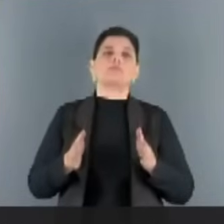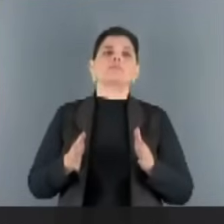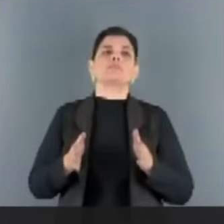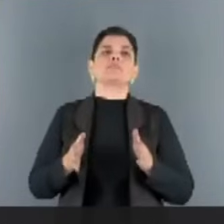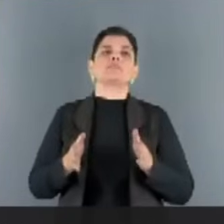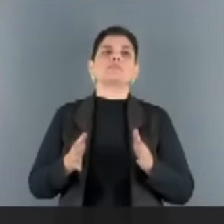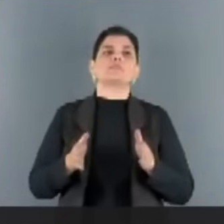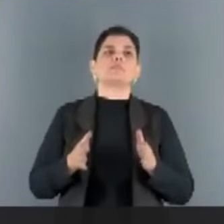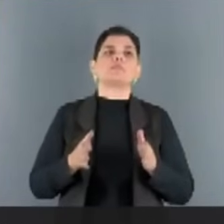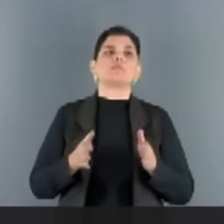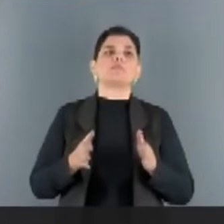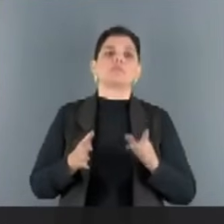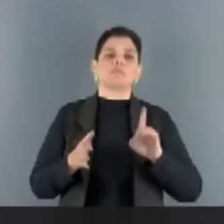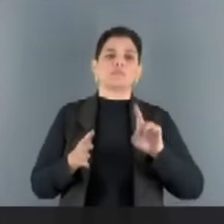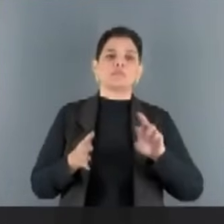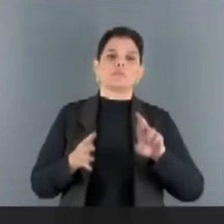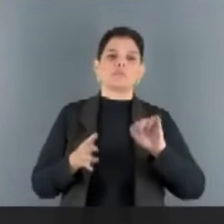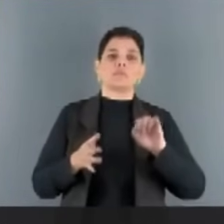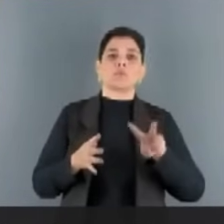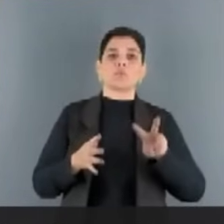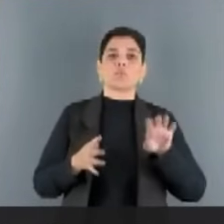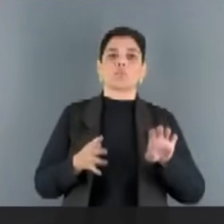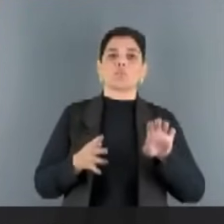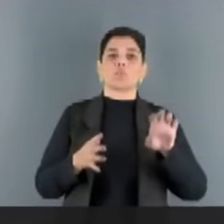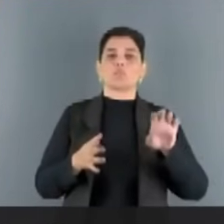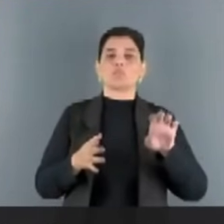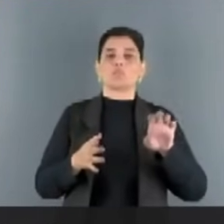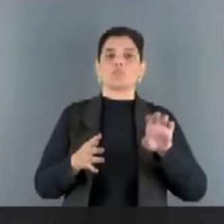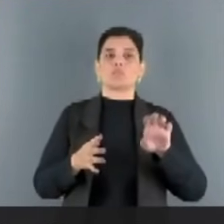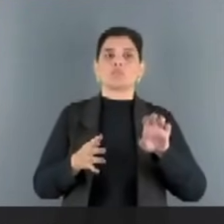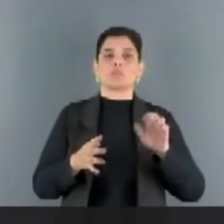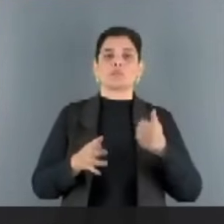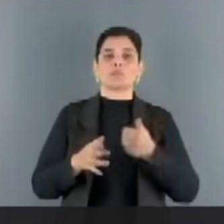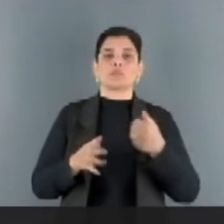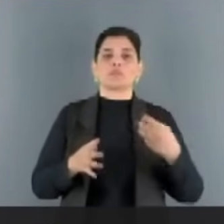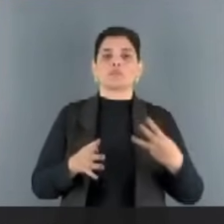no drive da diretoria de 13 dias, 13, 14 dias.